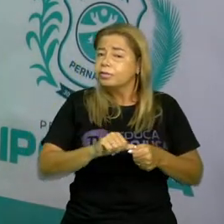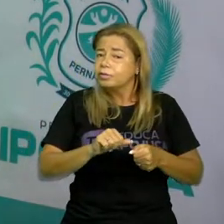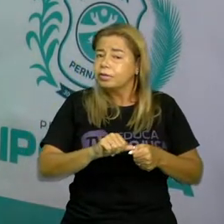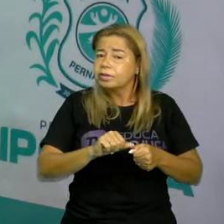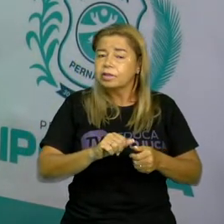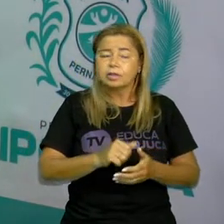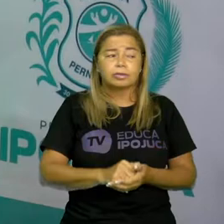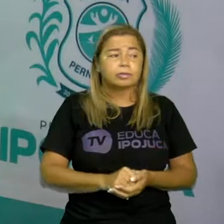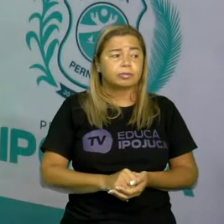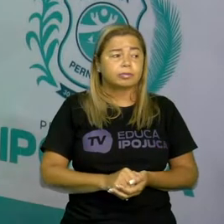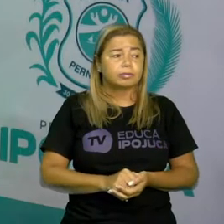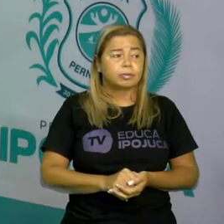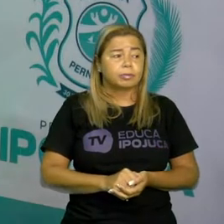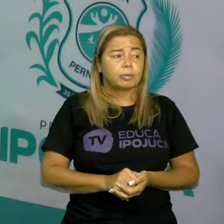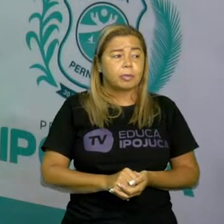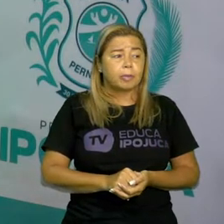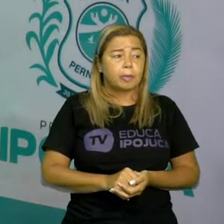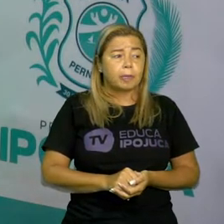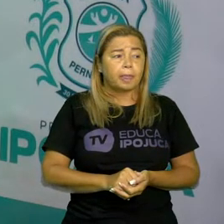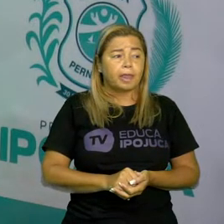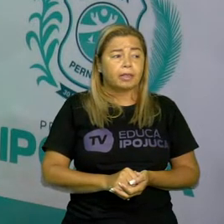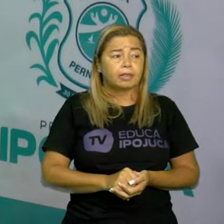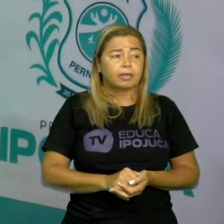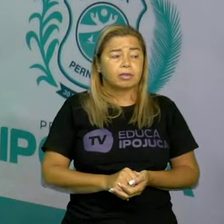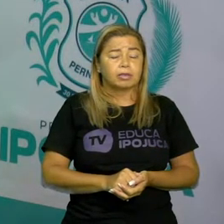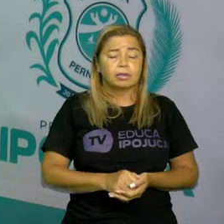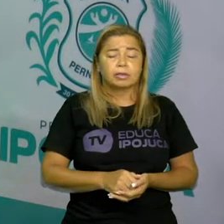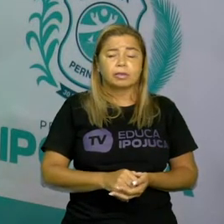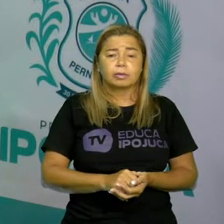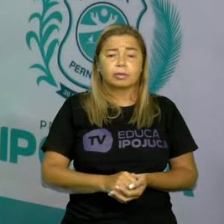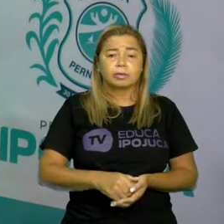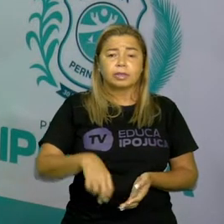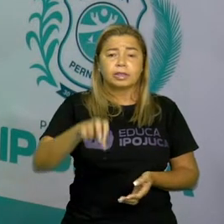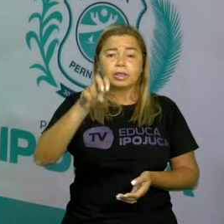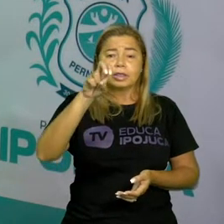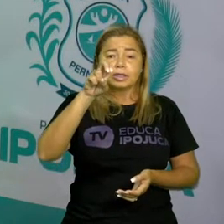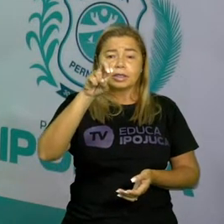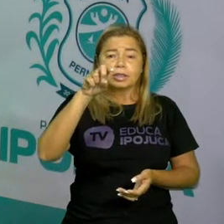5, será que esse número é